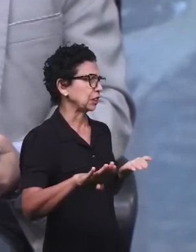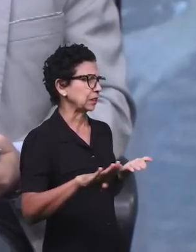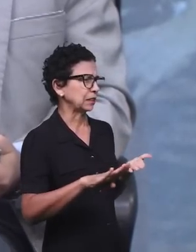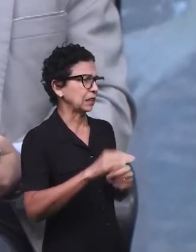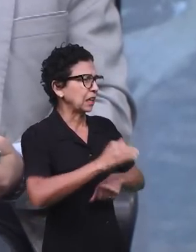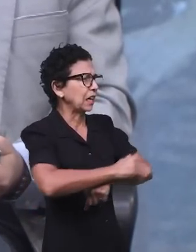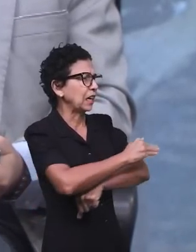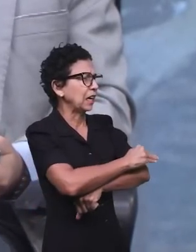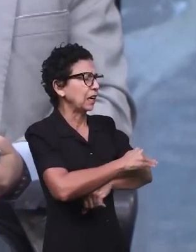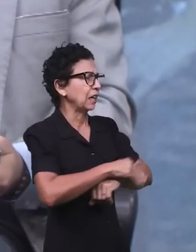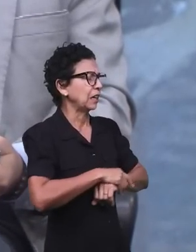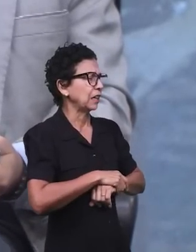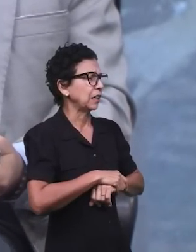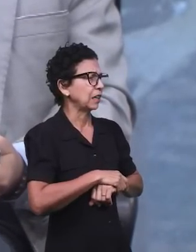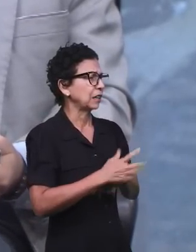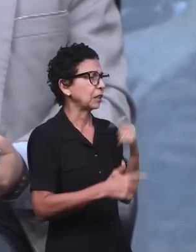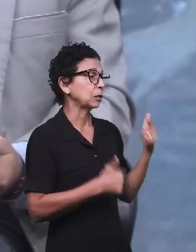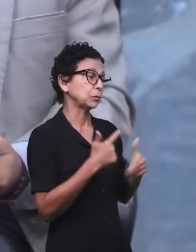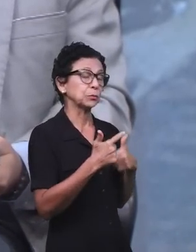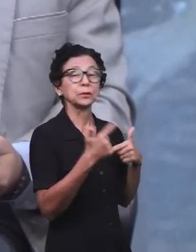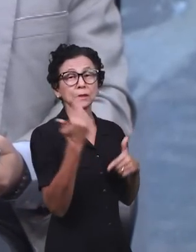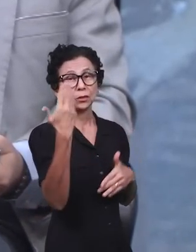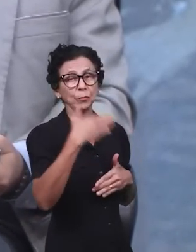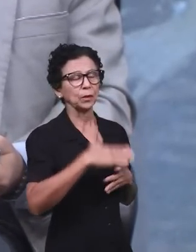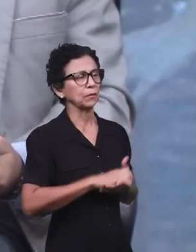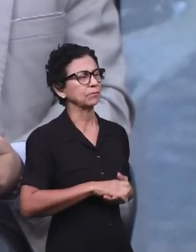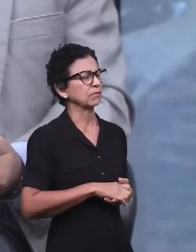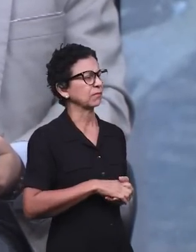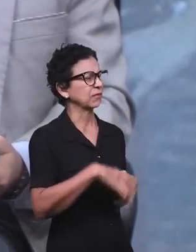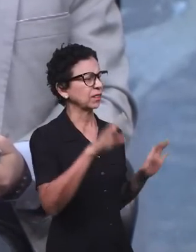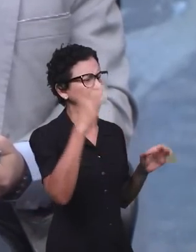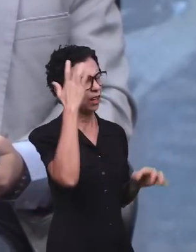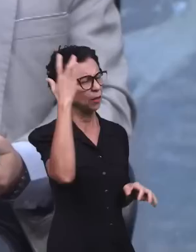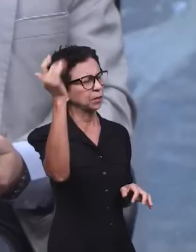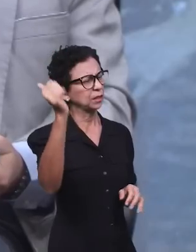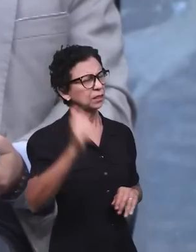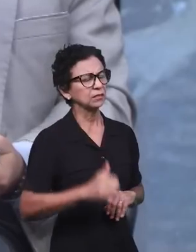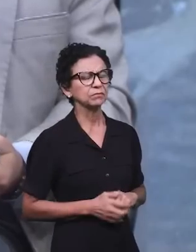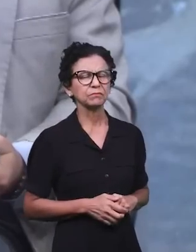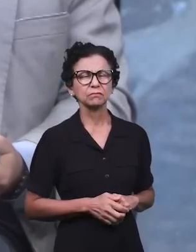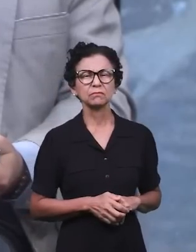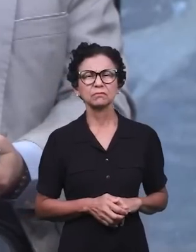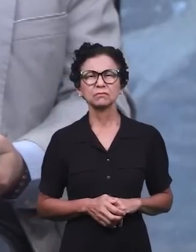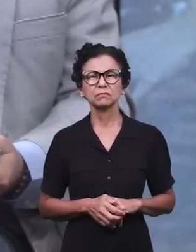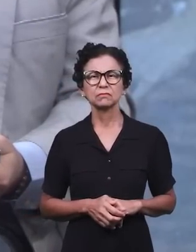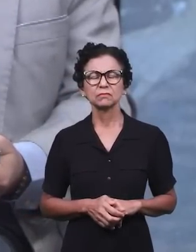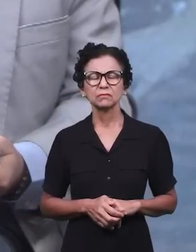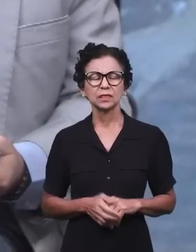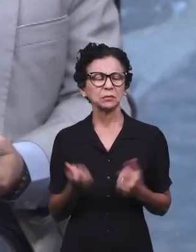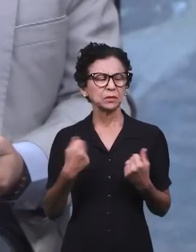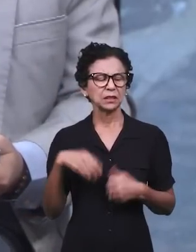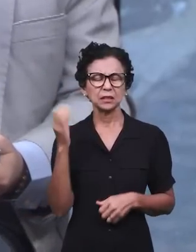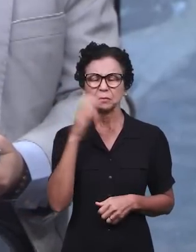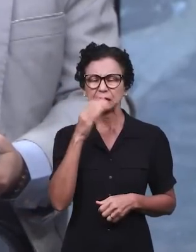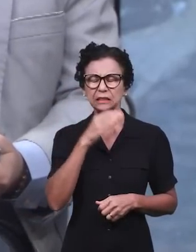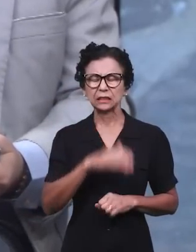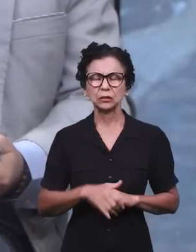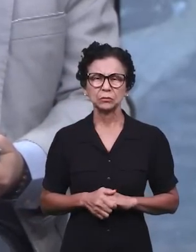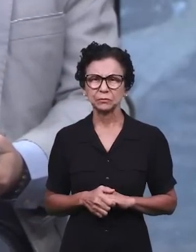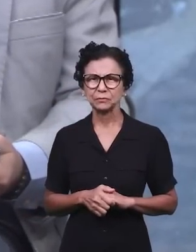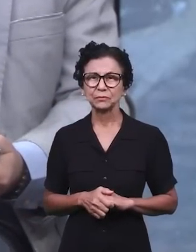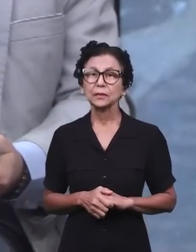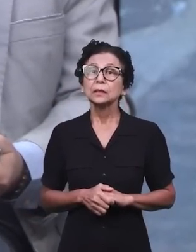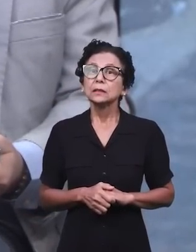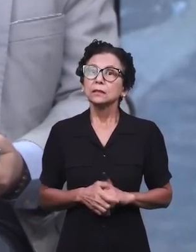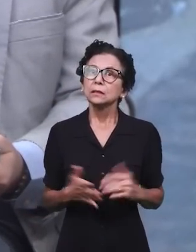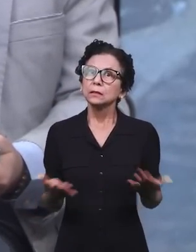o salmista falou ali, por que não, isso que o pastor Alexandre trouxe, por que não ter pressa em receber uma coisa maravilhosa